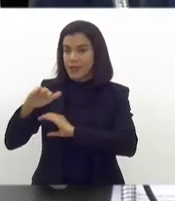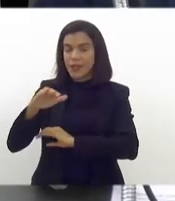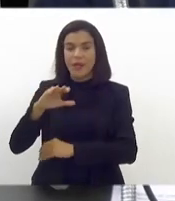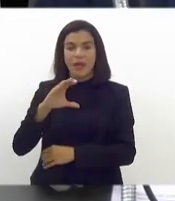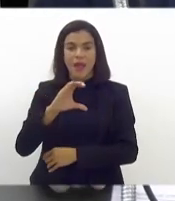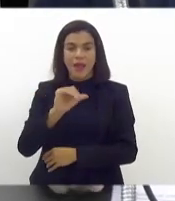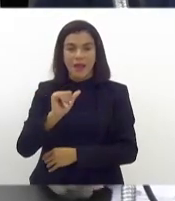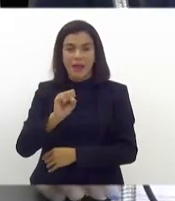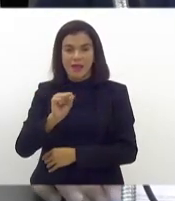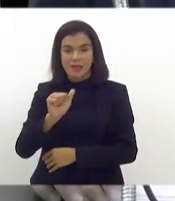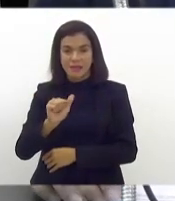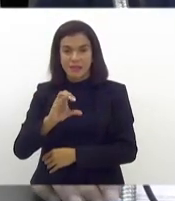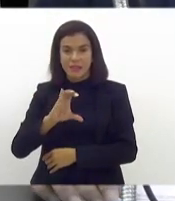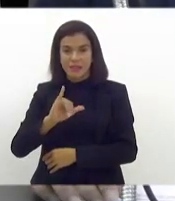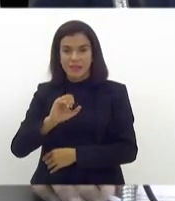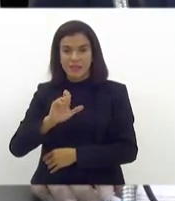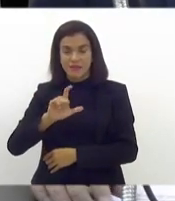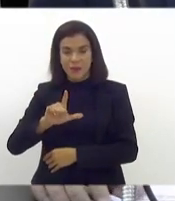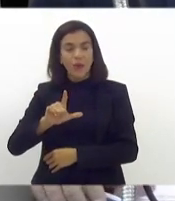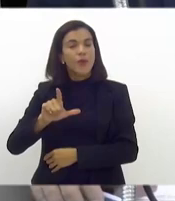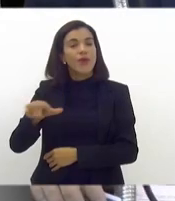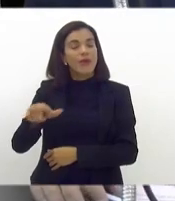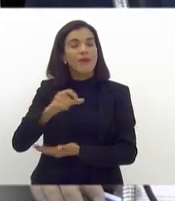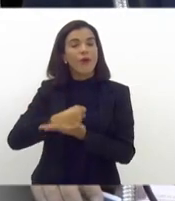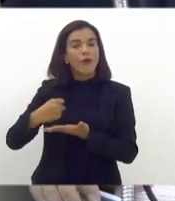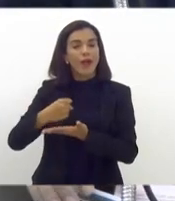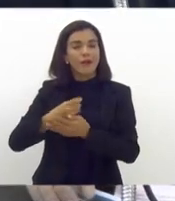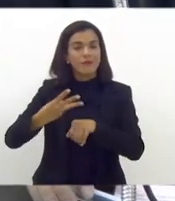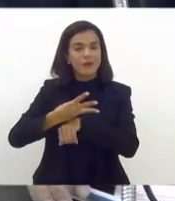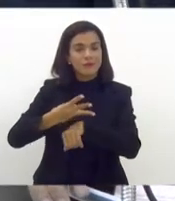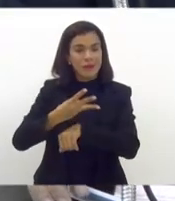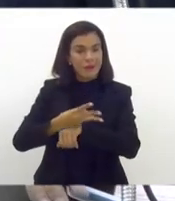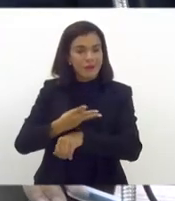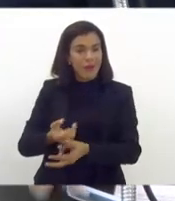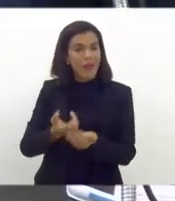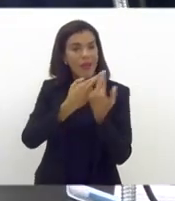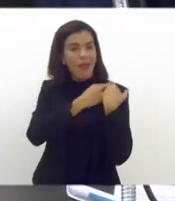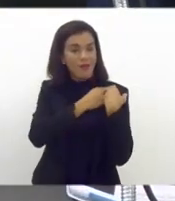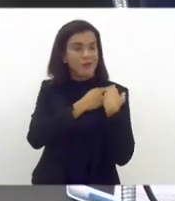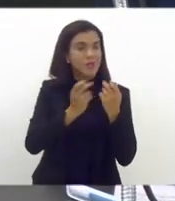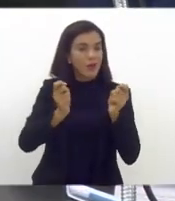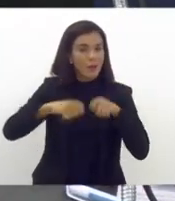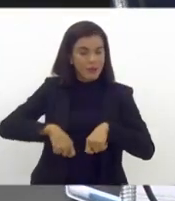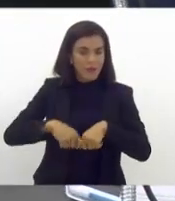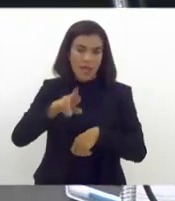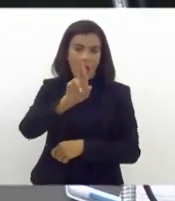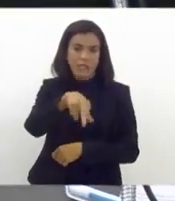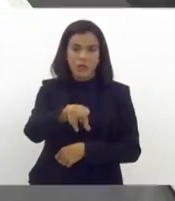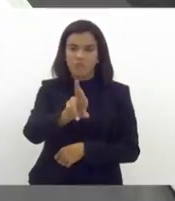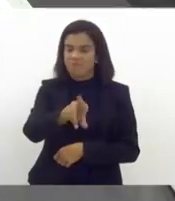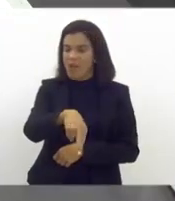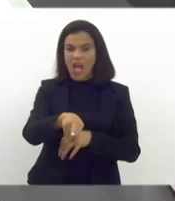contrata uma empresa terceirizada para a empresa terceirizada fazer aquilo que é de competência. Excelência, tem toda a razão, já